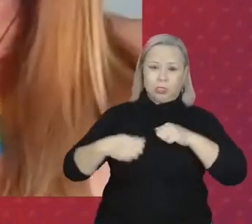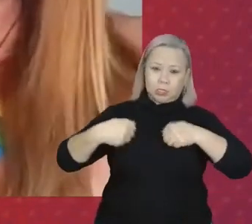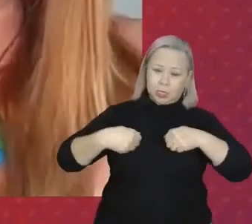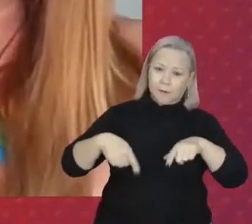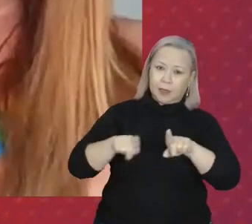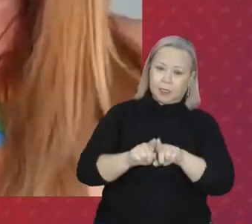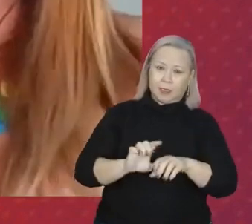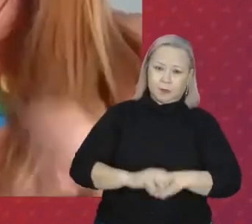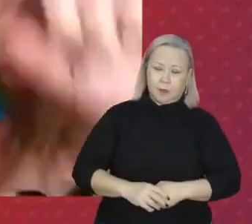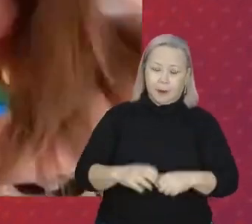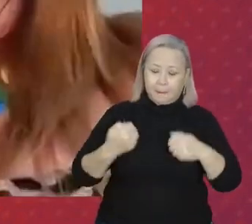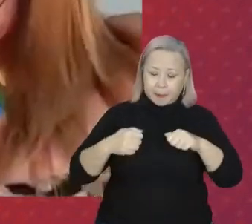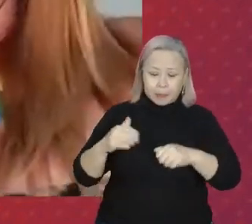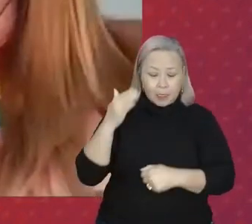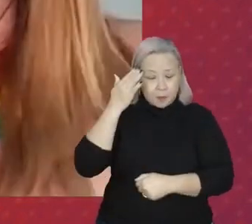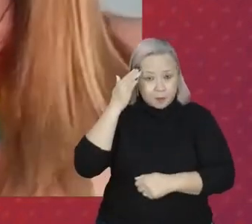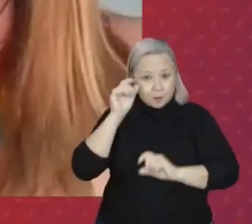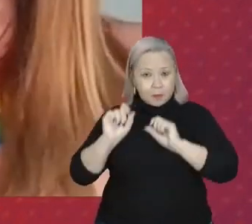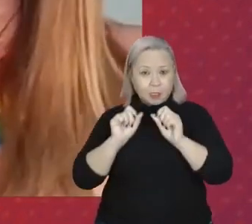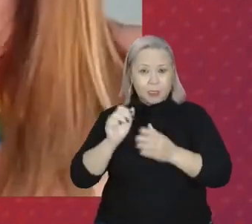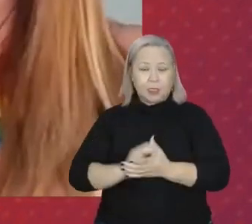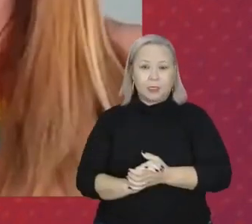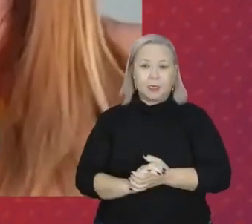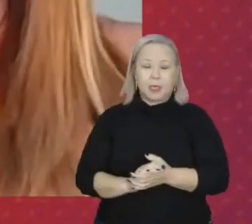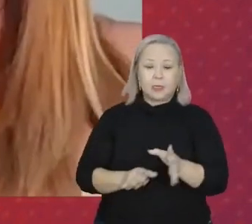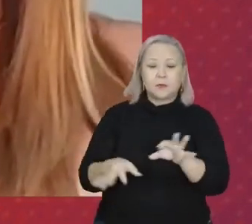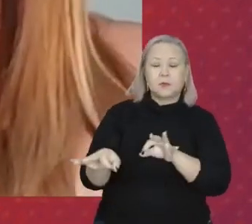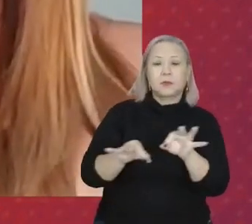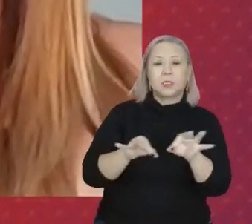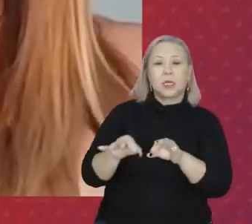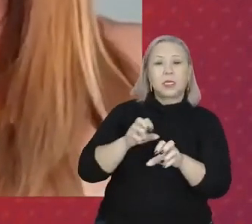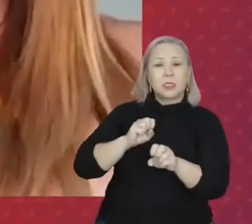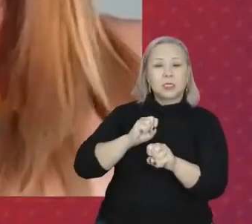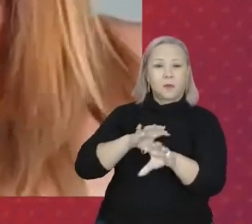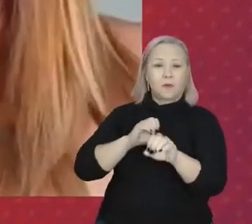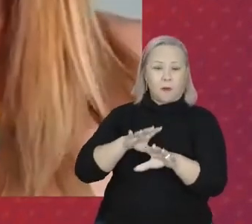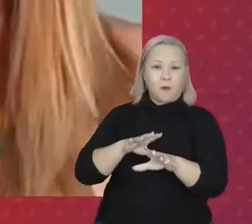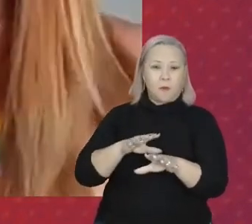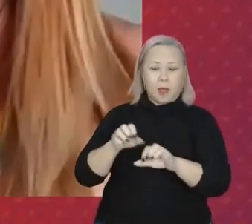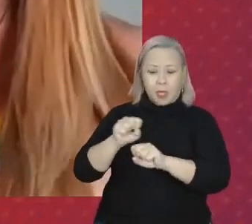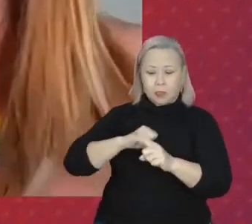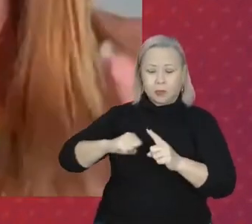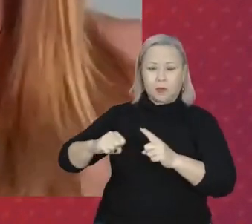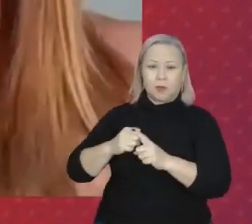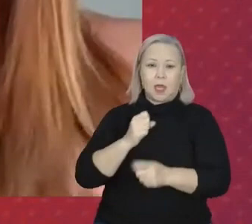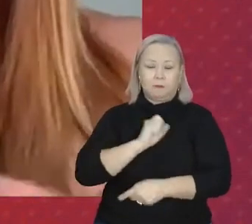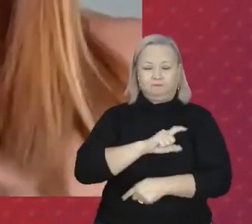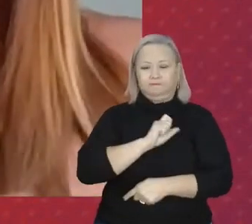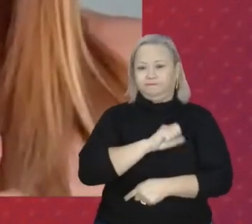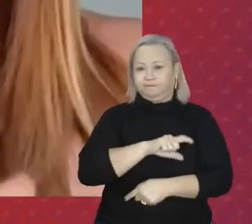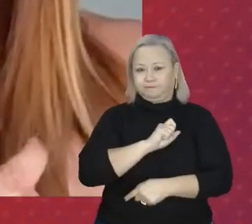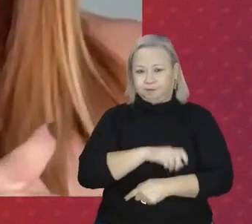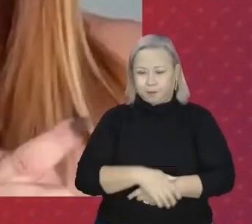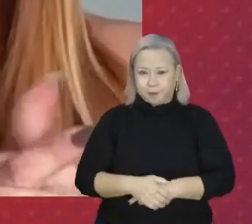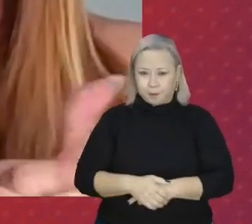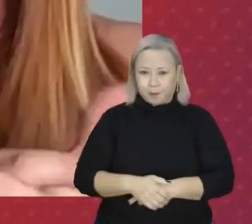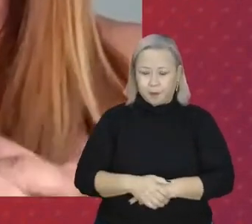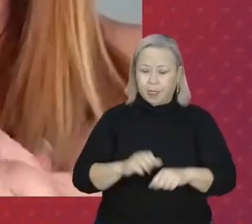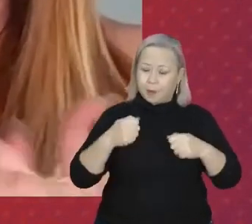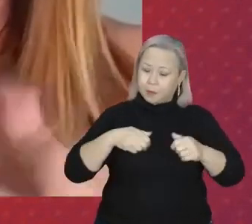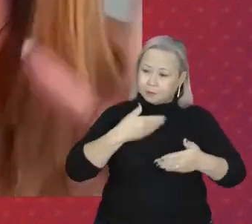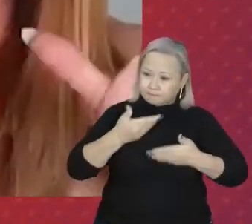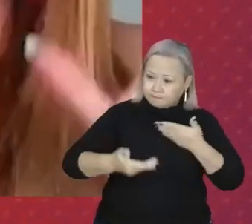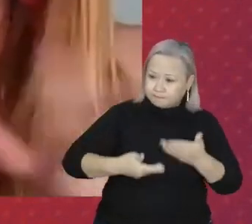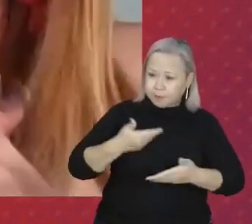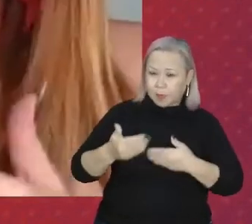gente precisa entender que esse formato de sociedade ele é muito cruel. E a gente precisa também ver, para a gente finalizar esse primeiro